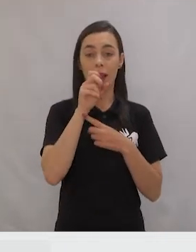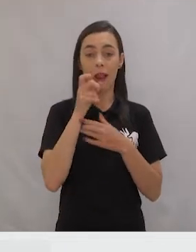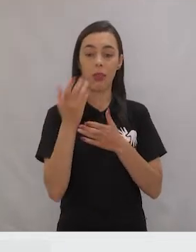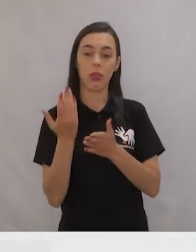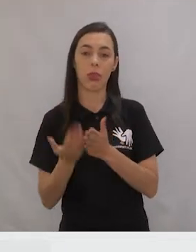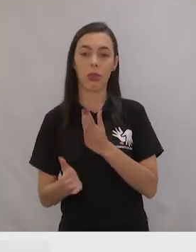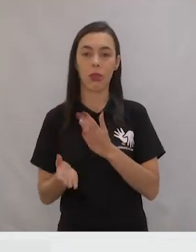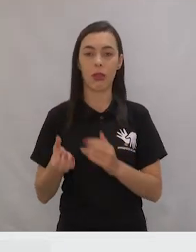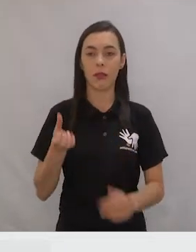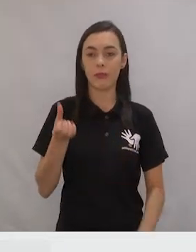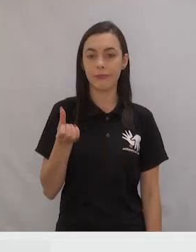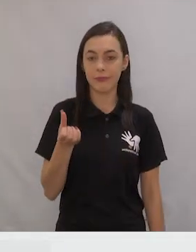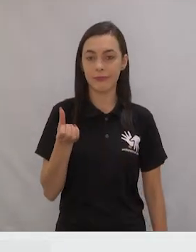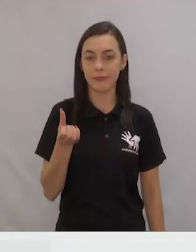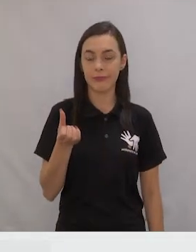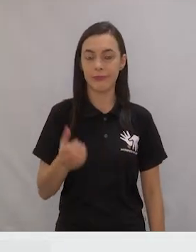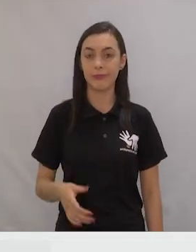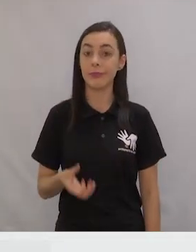derrubou 6